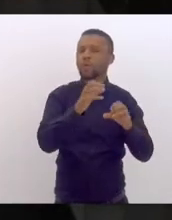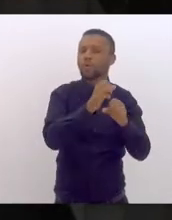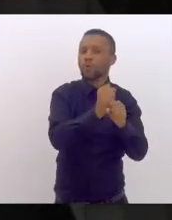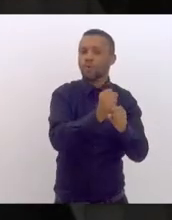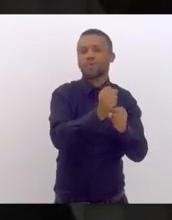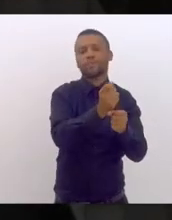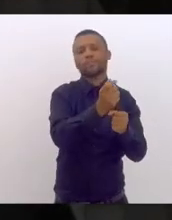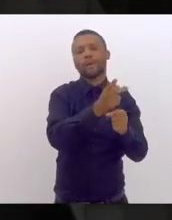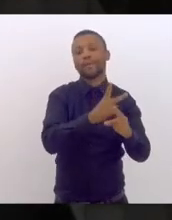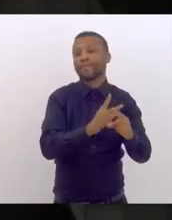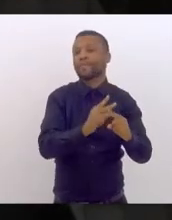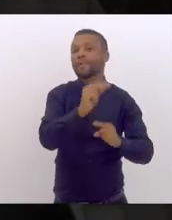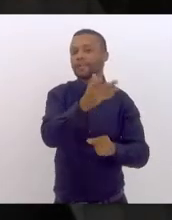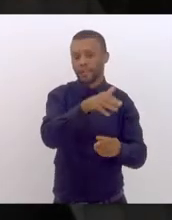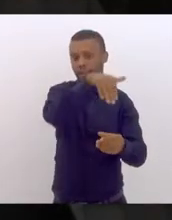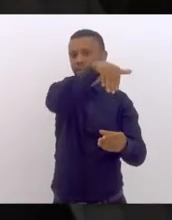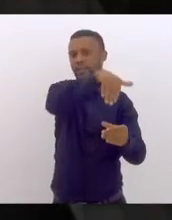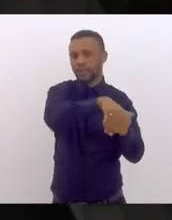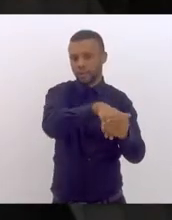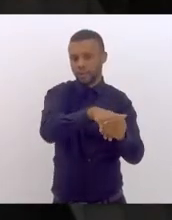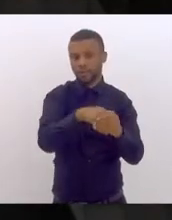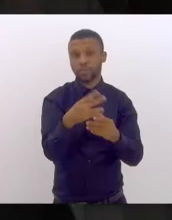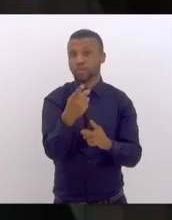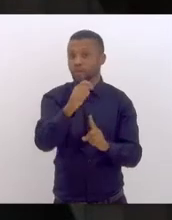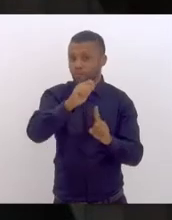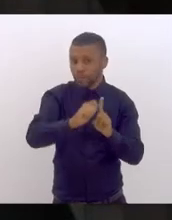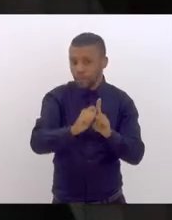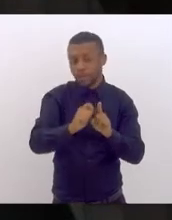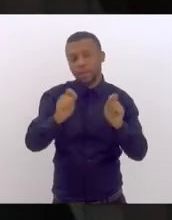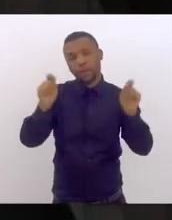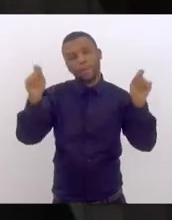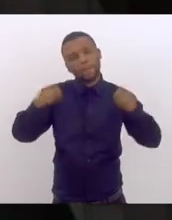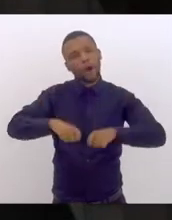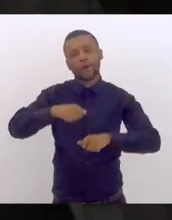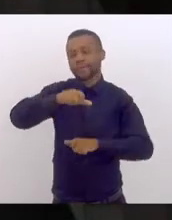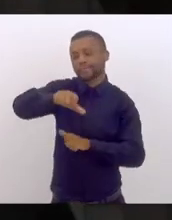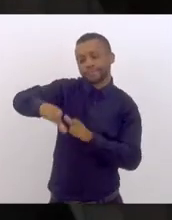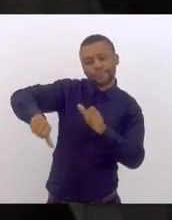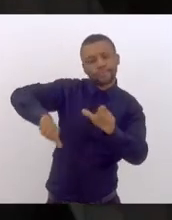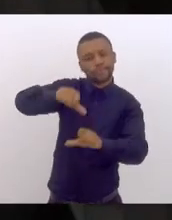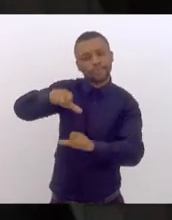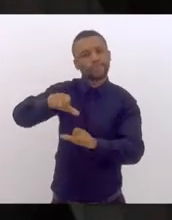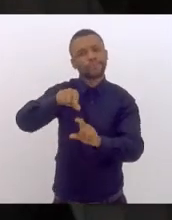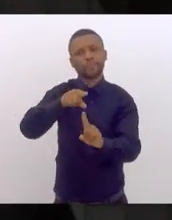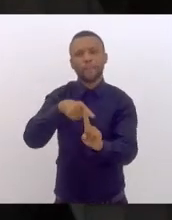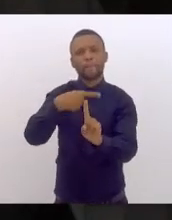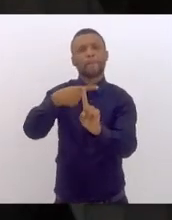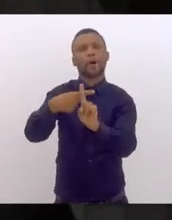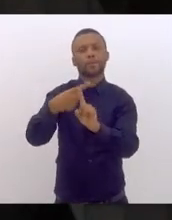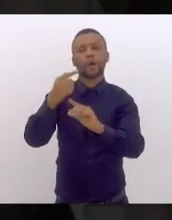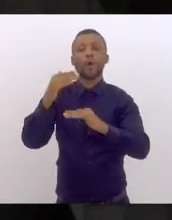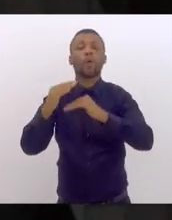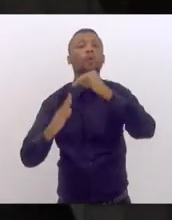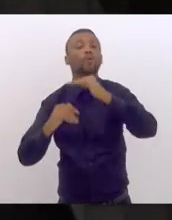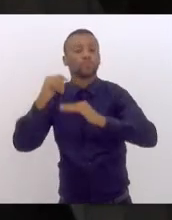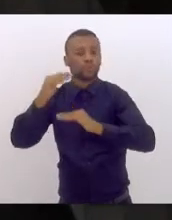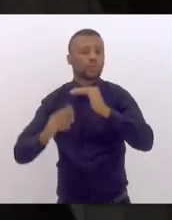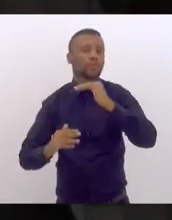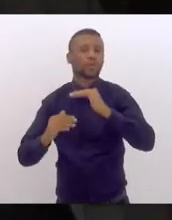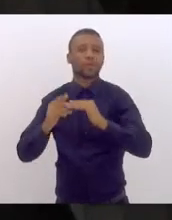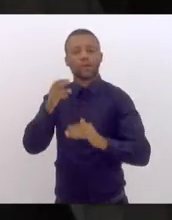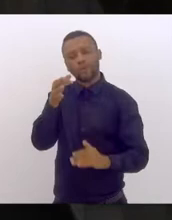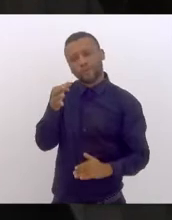dois meses possam reescrever positivamente o futuro do nosso país